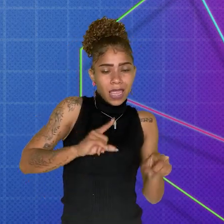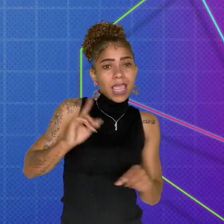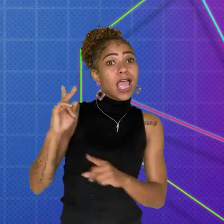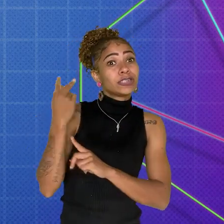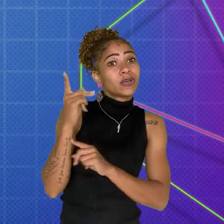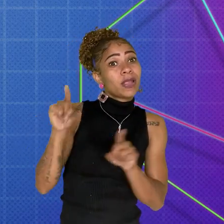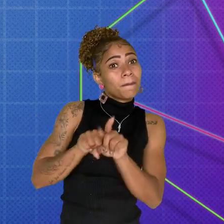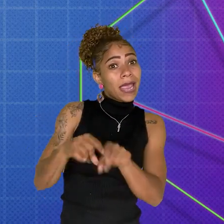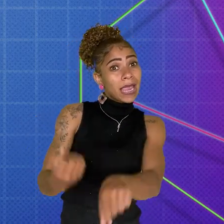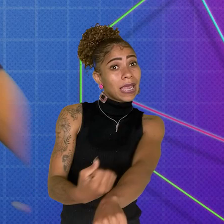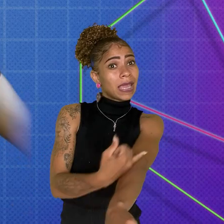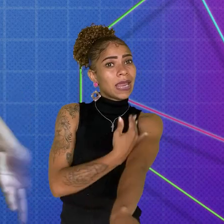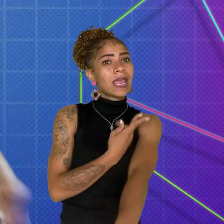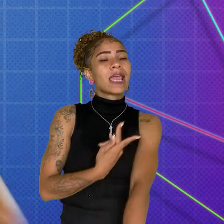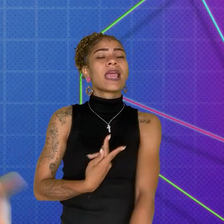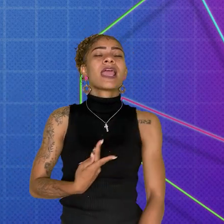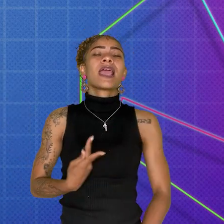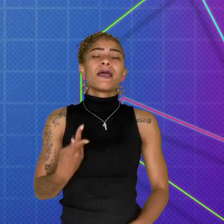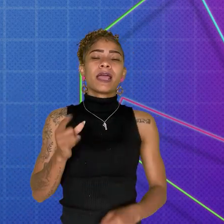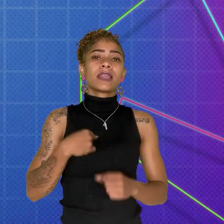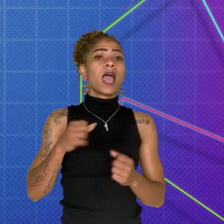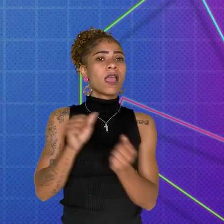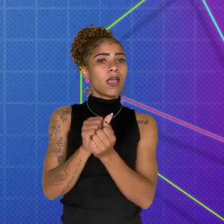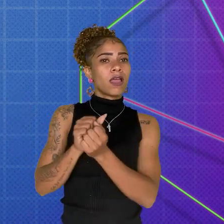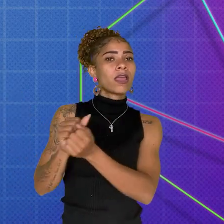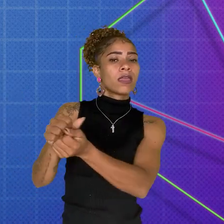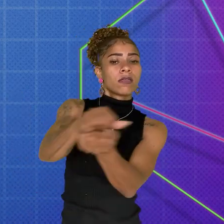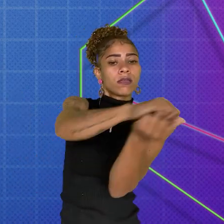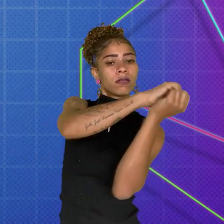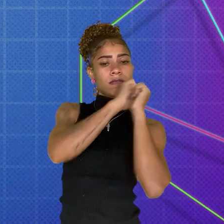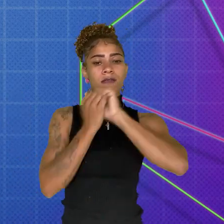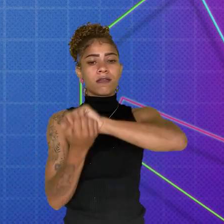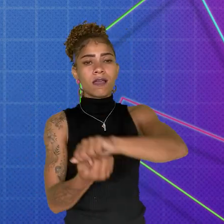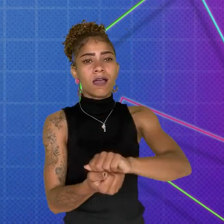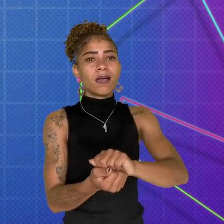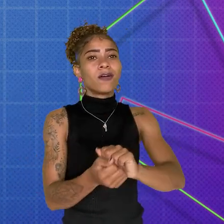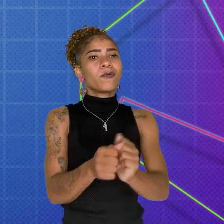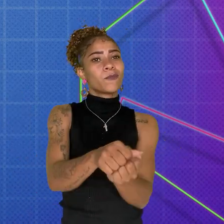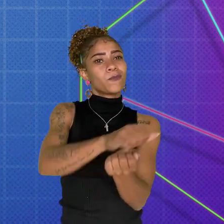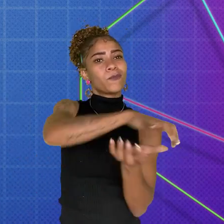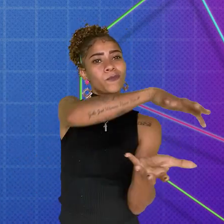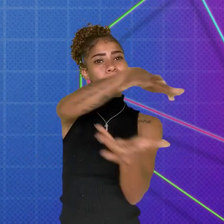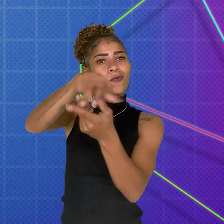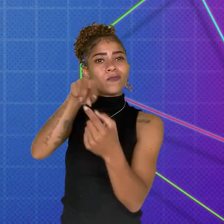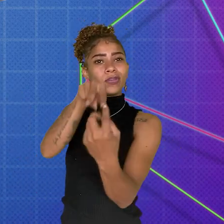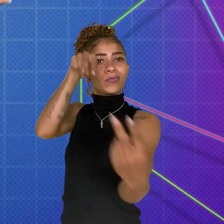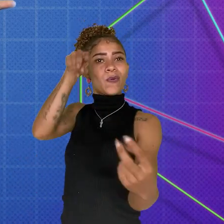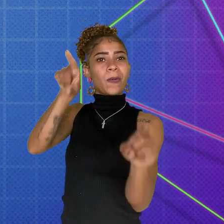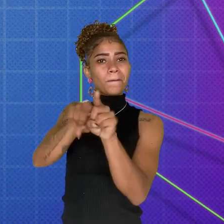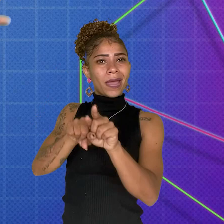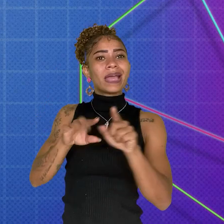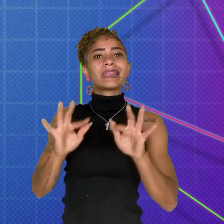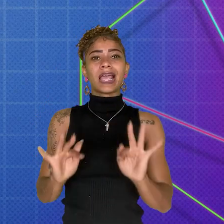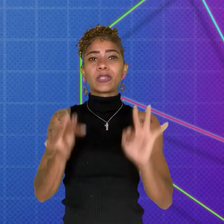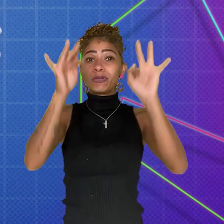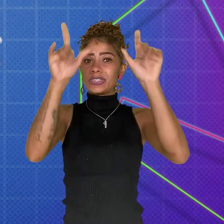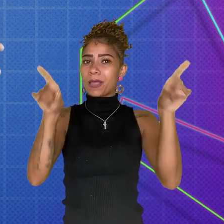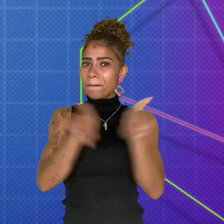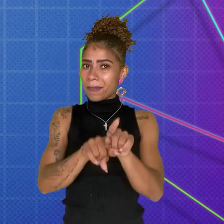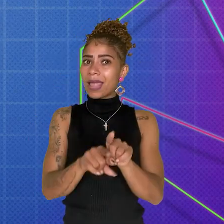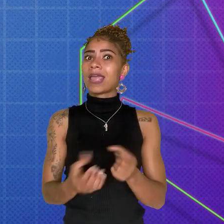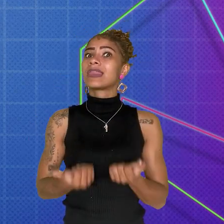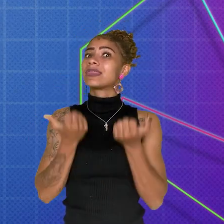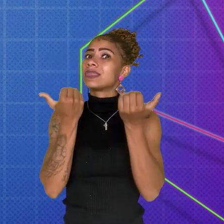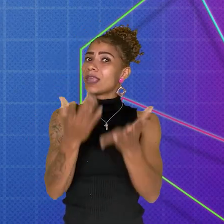histórias, criem emoções e deem vida aos mundos virtuais. Além disso, a tecnologia evoluiu significativamente desde os dias de Space